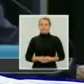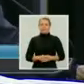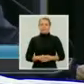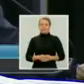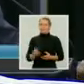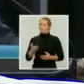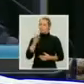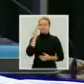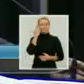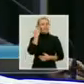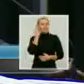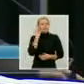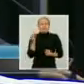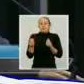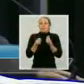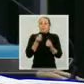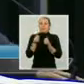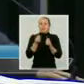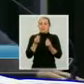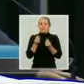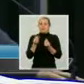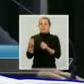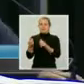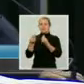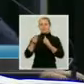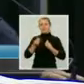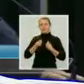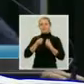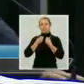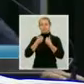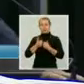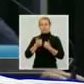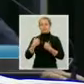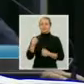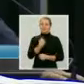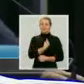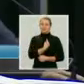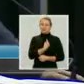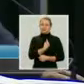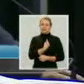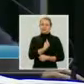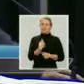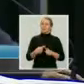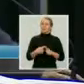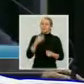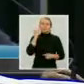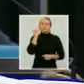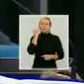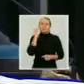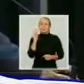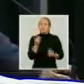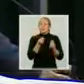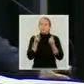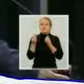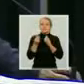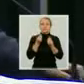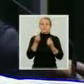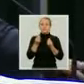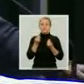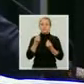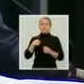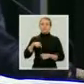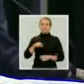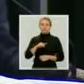os senhores não calculam os bens que vocês estão nos fazendo. Ou seja, um calculo fantástico para